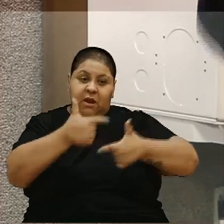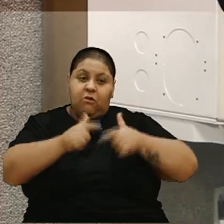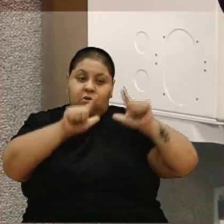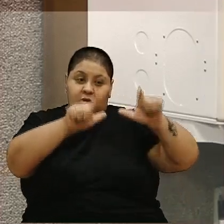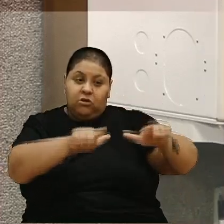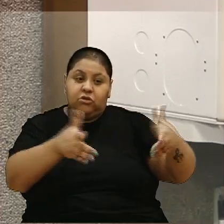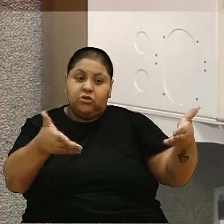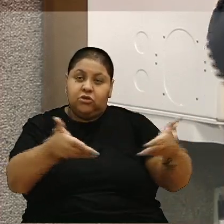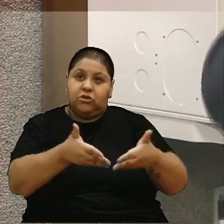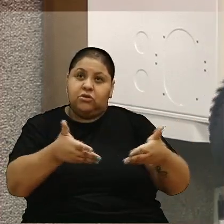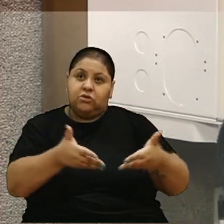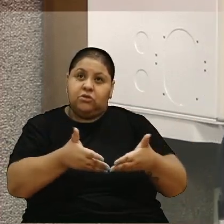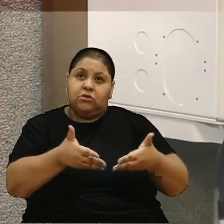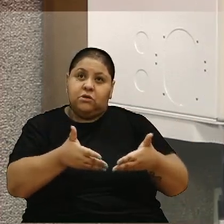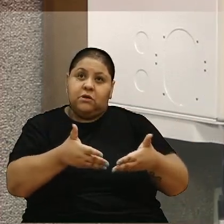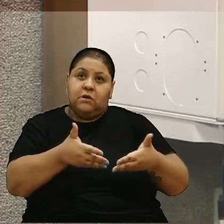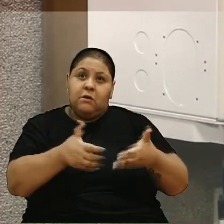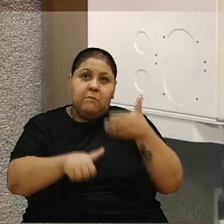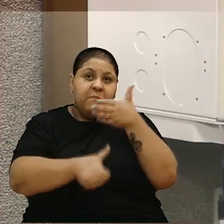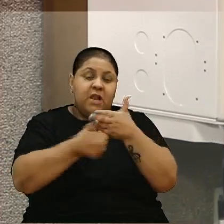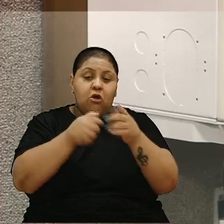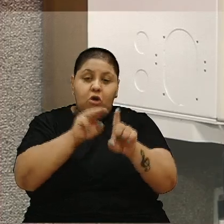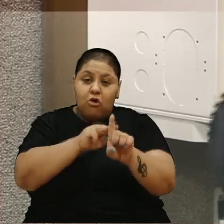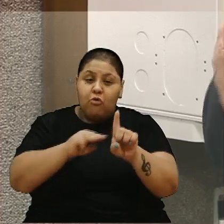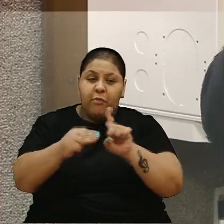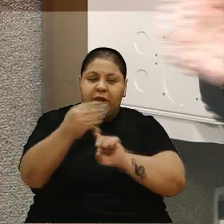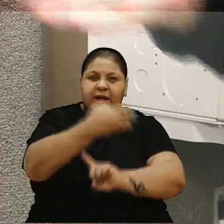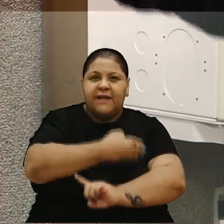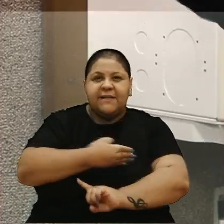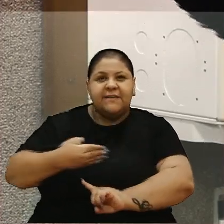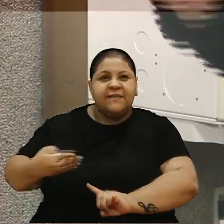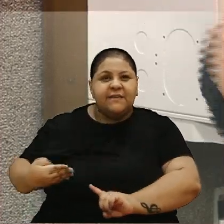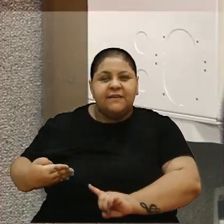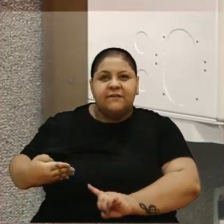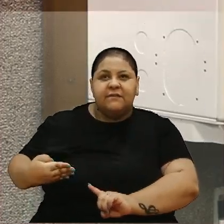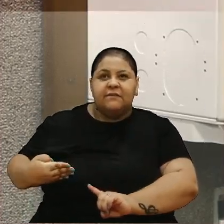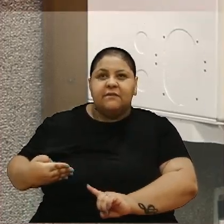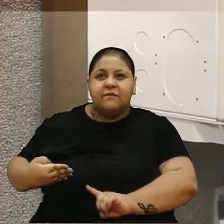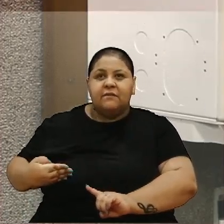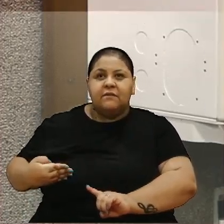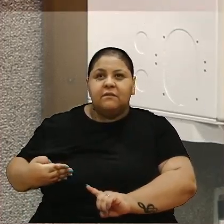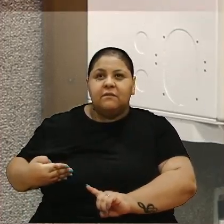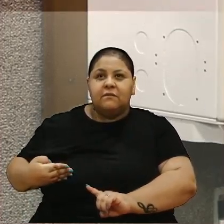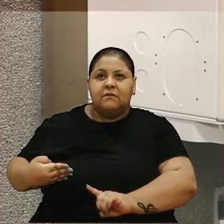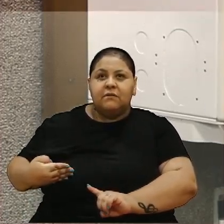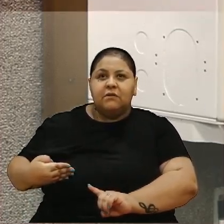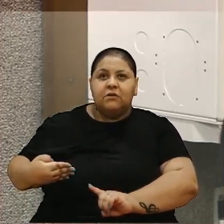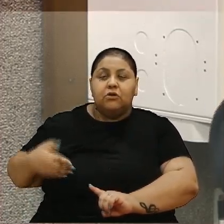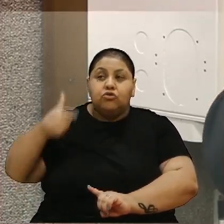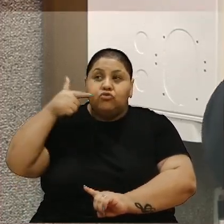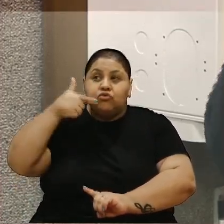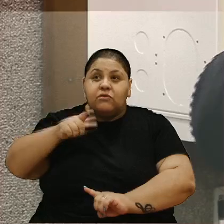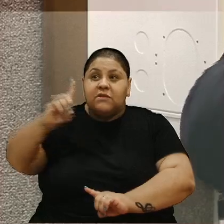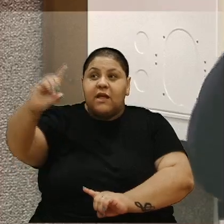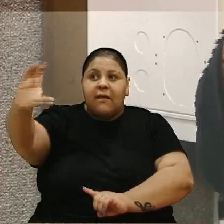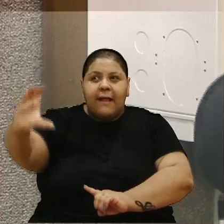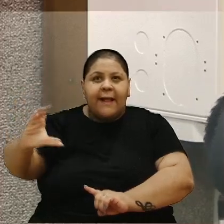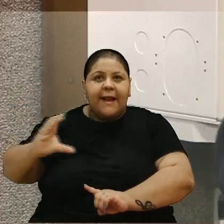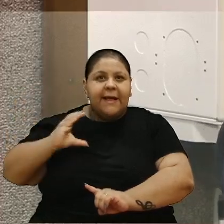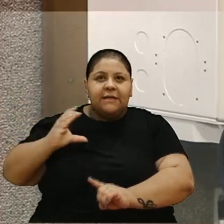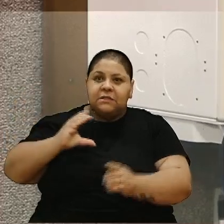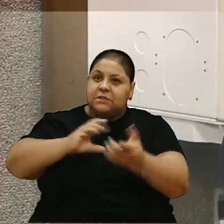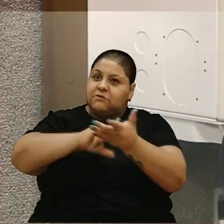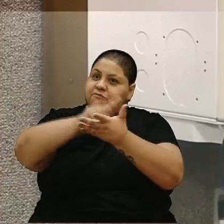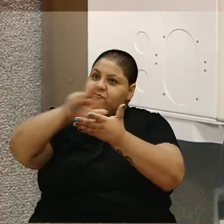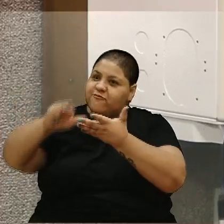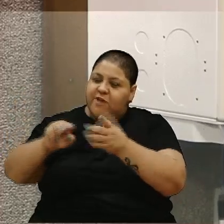tu já viabiliza o mercado público. Tu era uma clientela gratuita para o mercado público. Então, que bom que agora as coisas